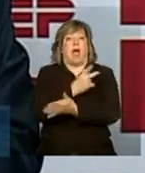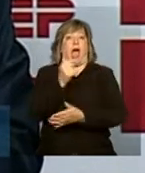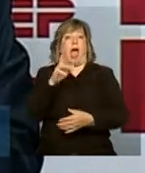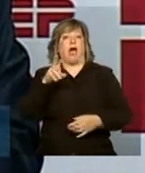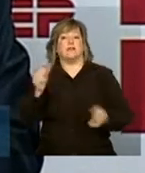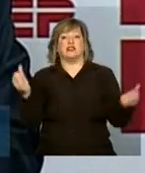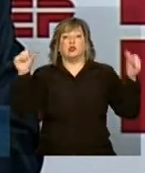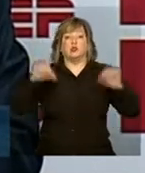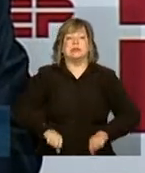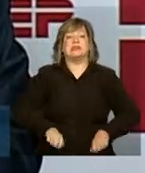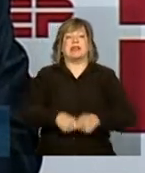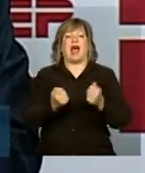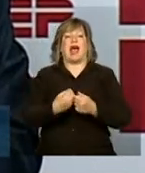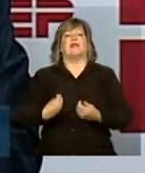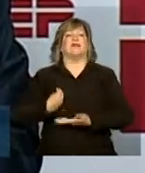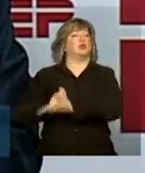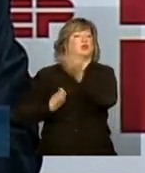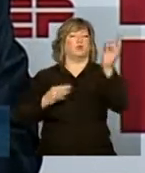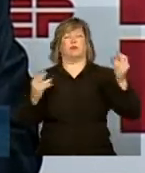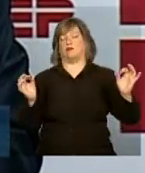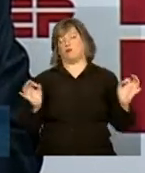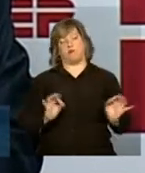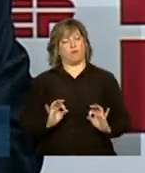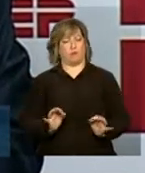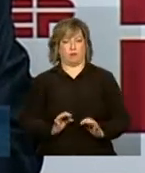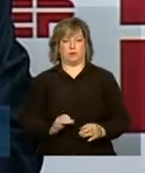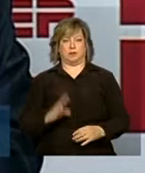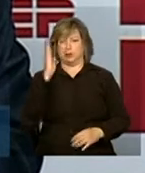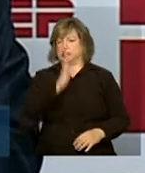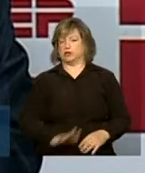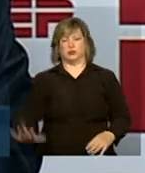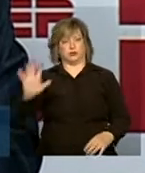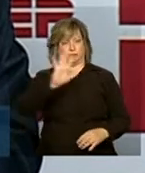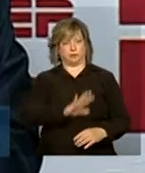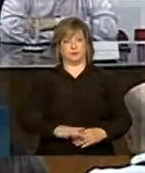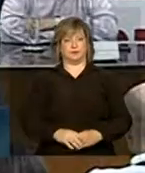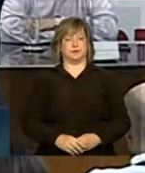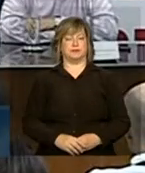tenha prejudicado o exame em qualquer lugar do Brasil.